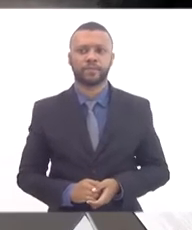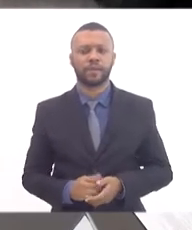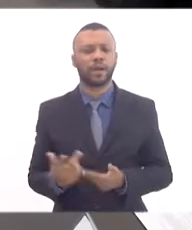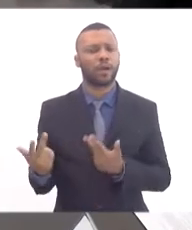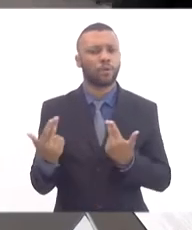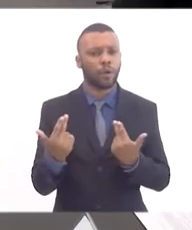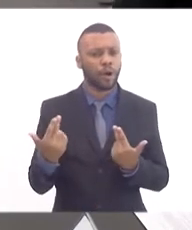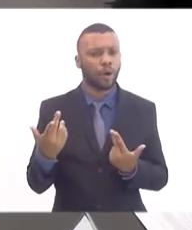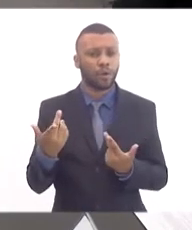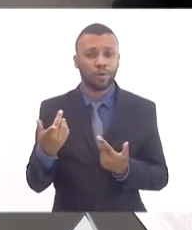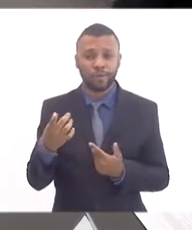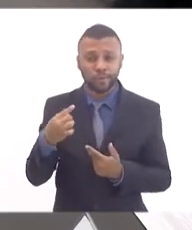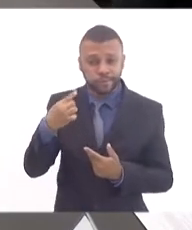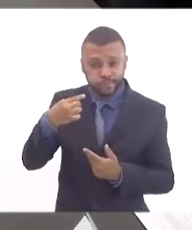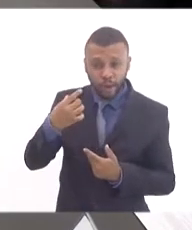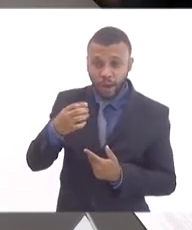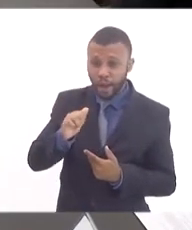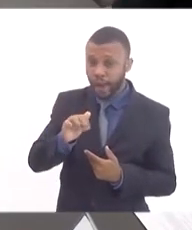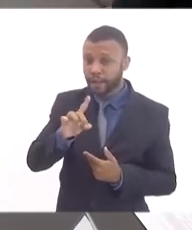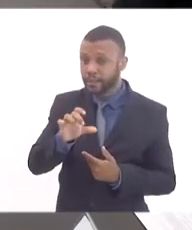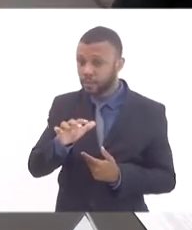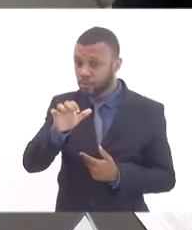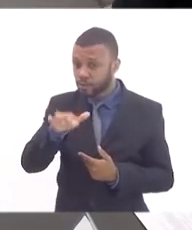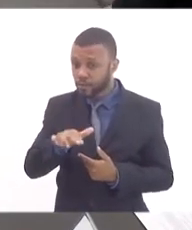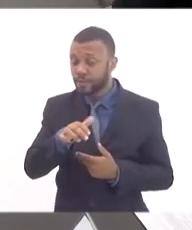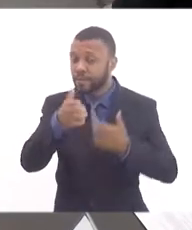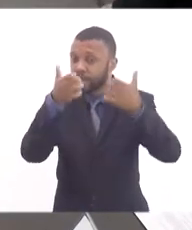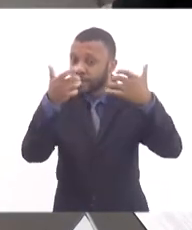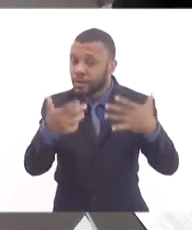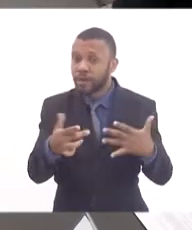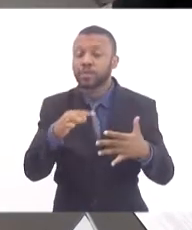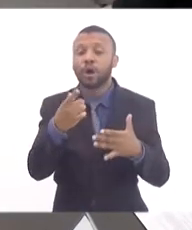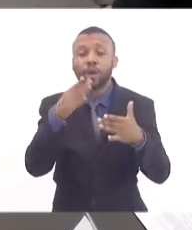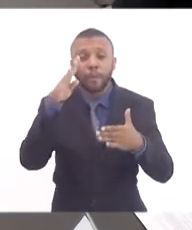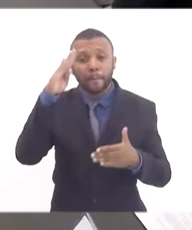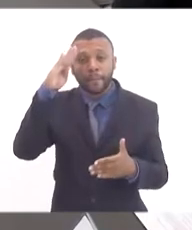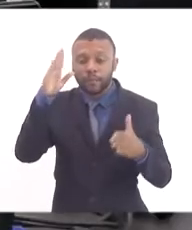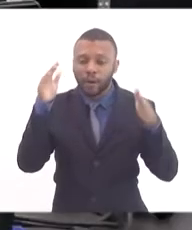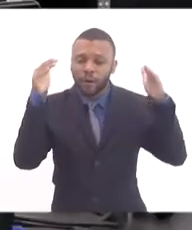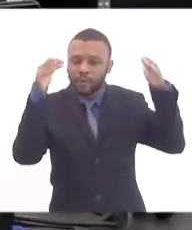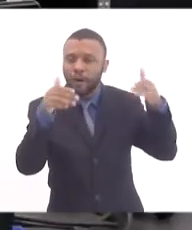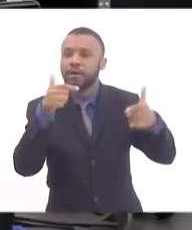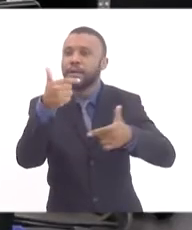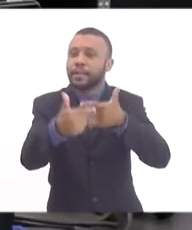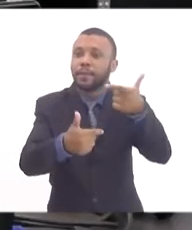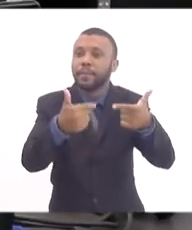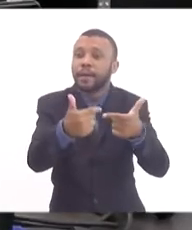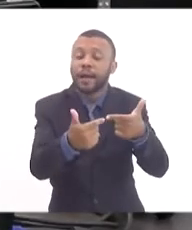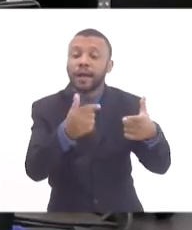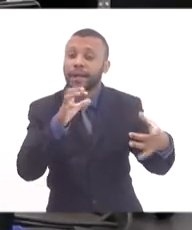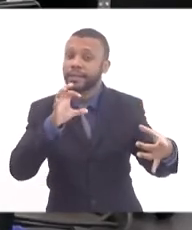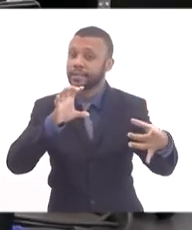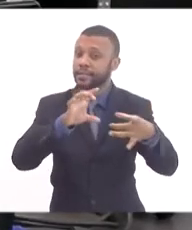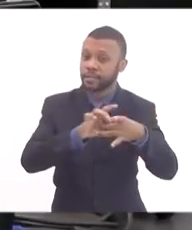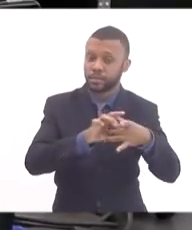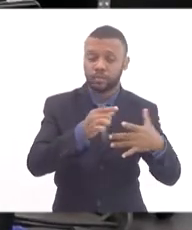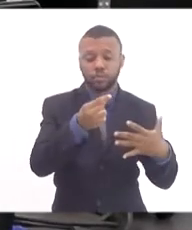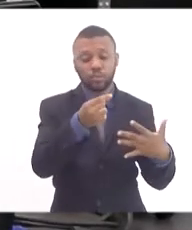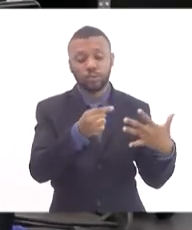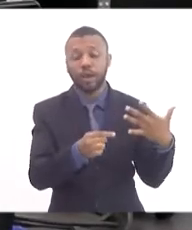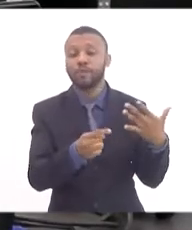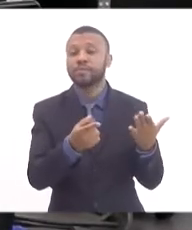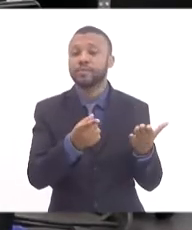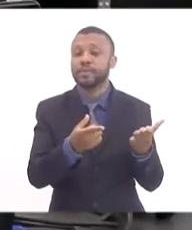falou a nossa preocupação aqui basicamente é trabalhar um aspecto tributário